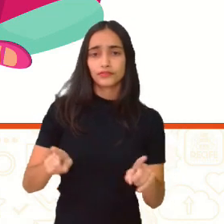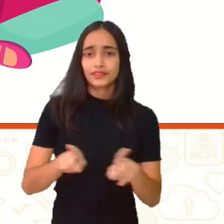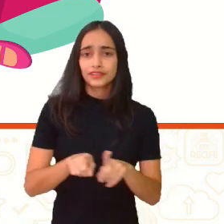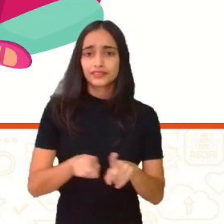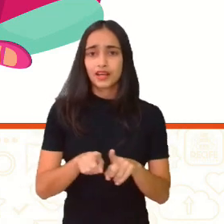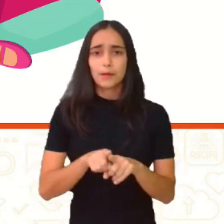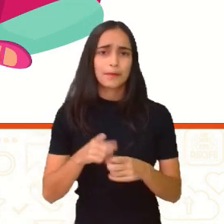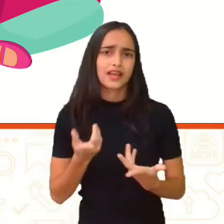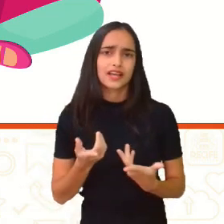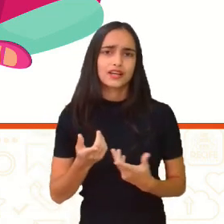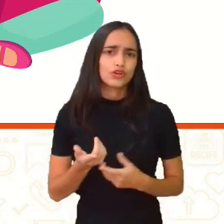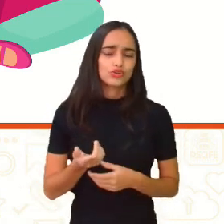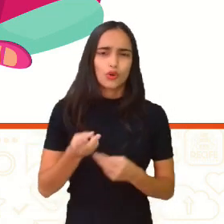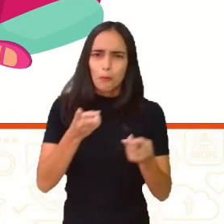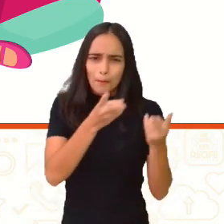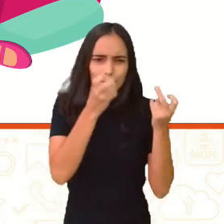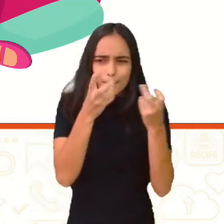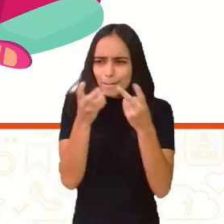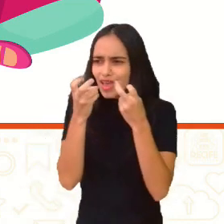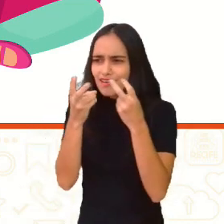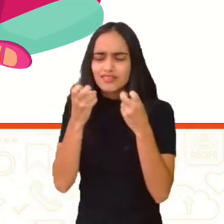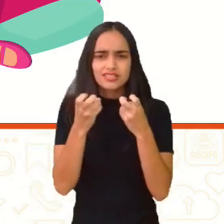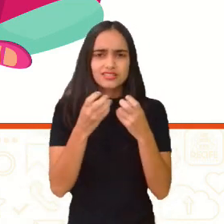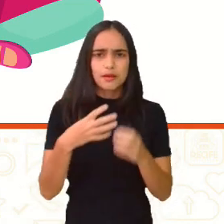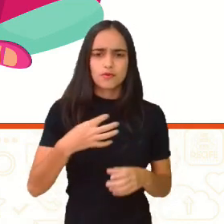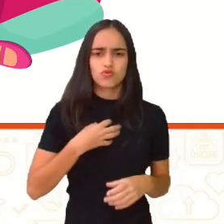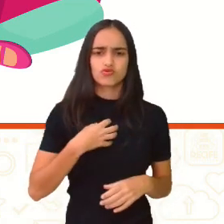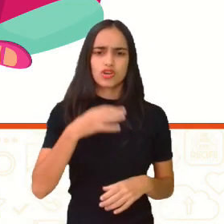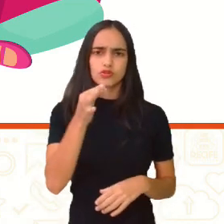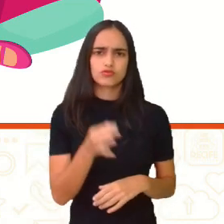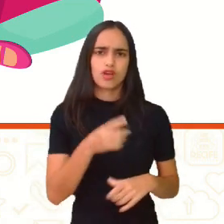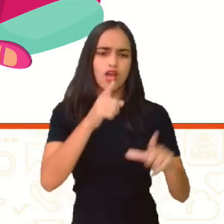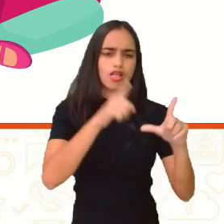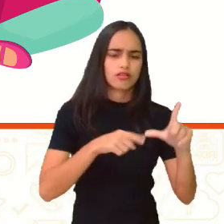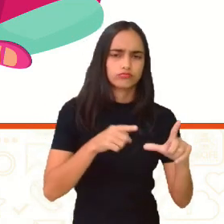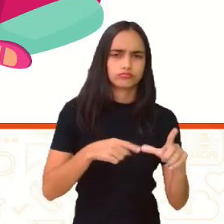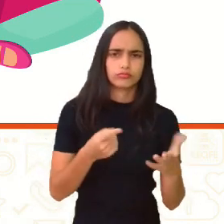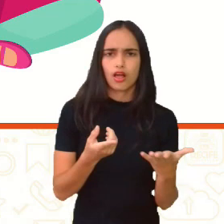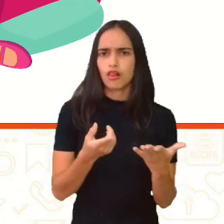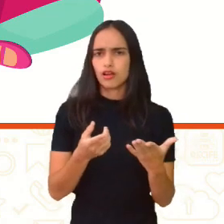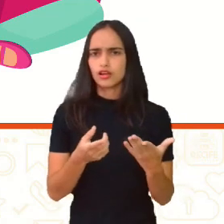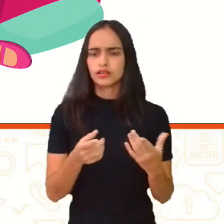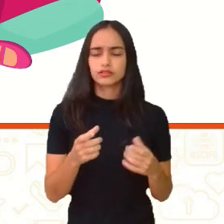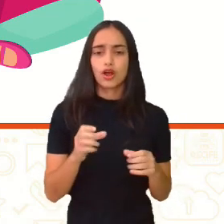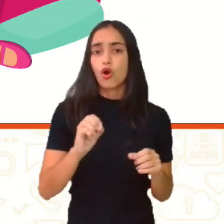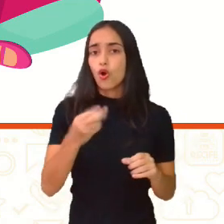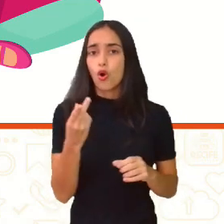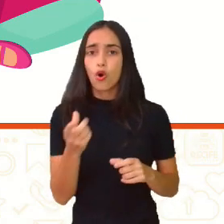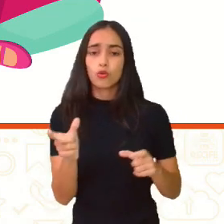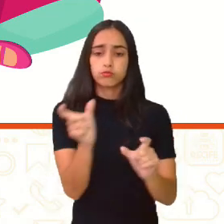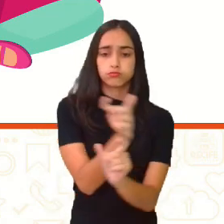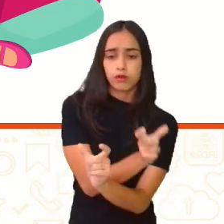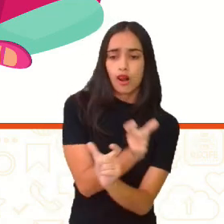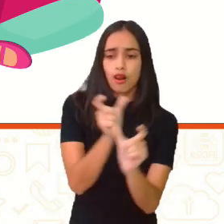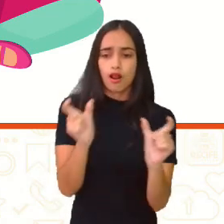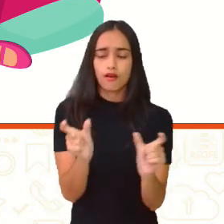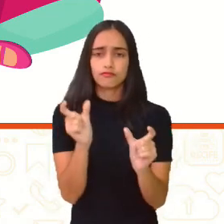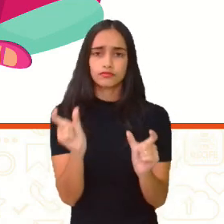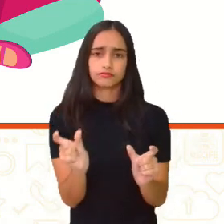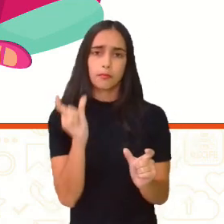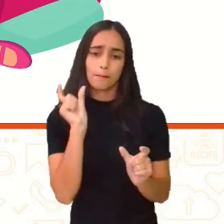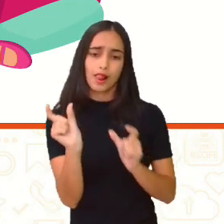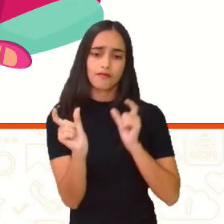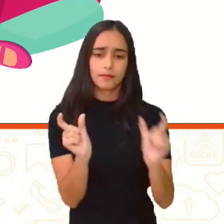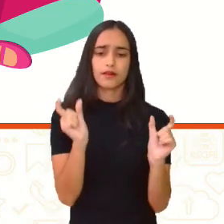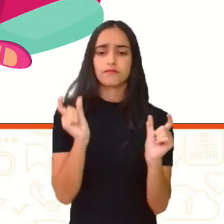com fonema, ele substitui, ele omite, ele inverte a leitura das palavras. Então, para essa evidência,